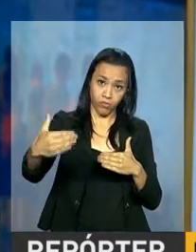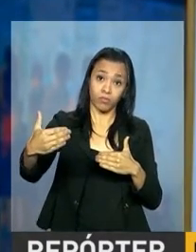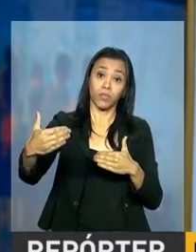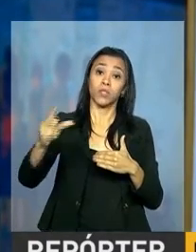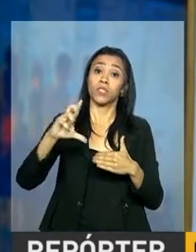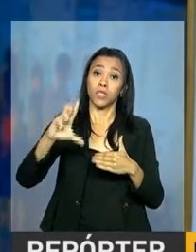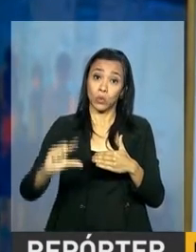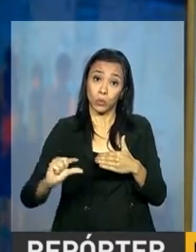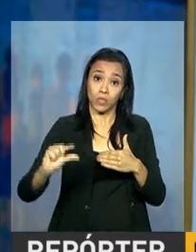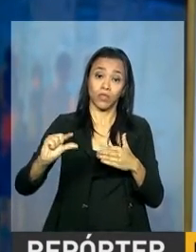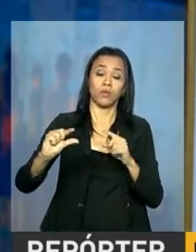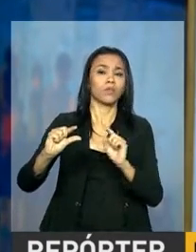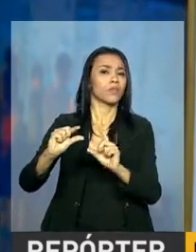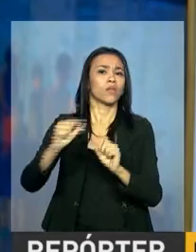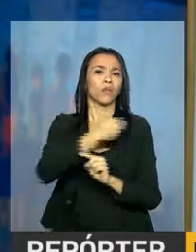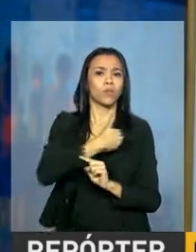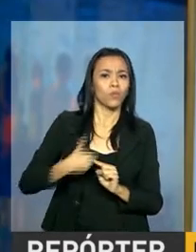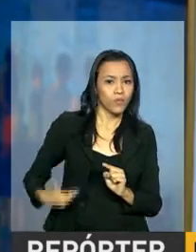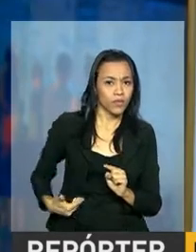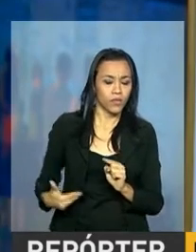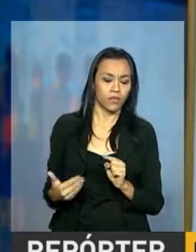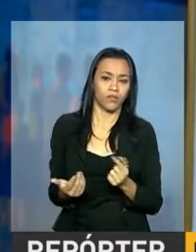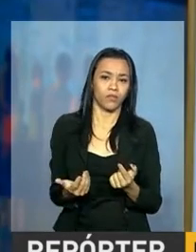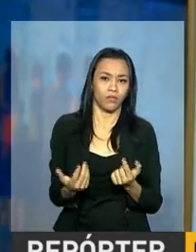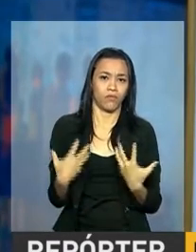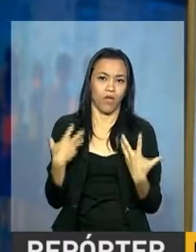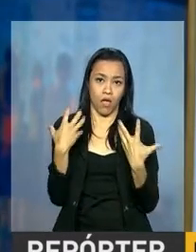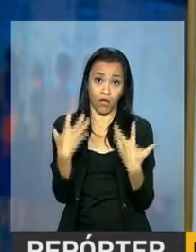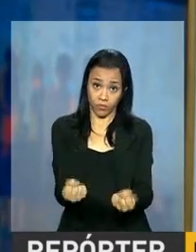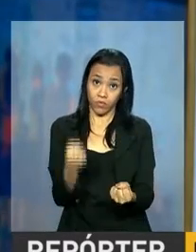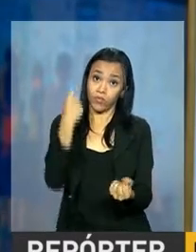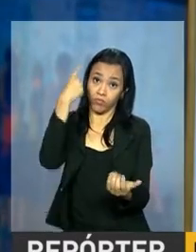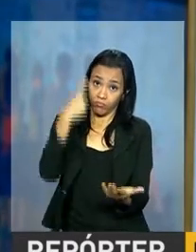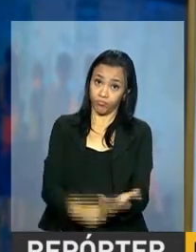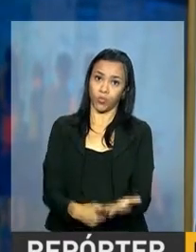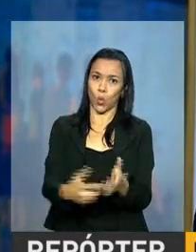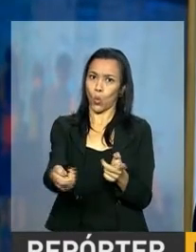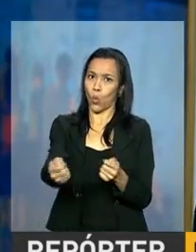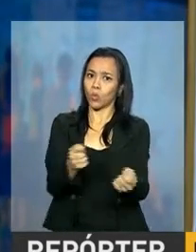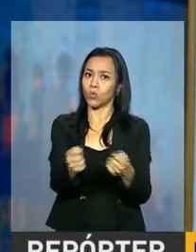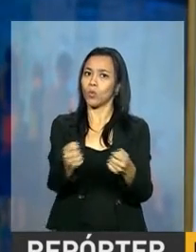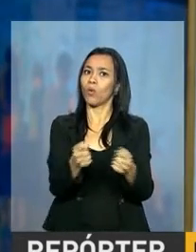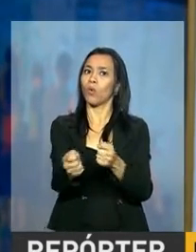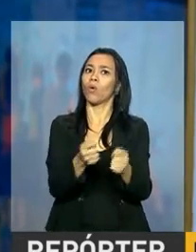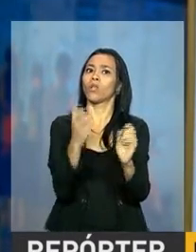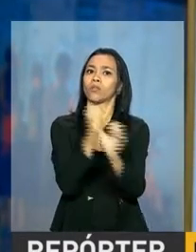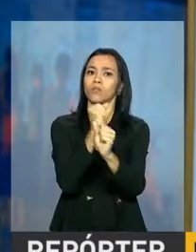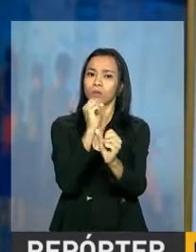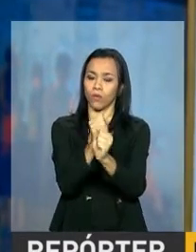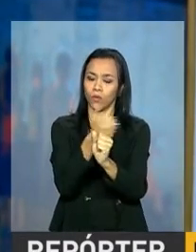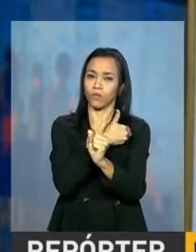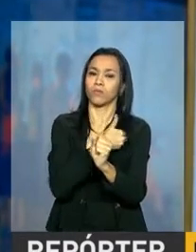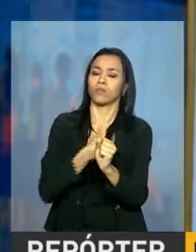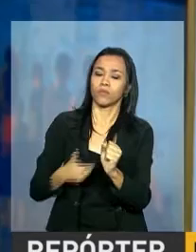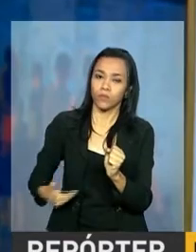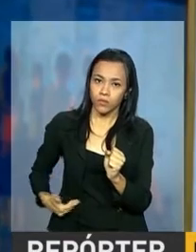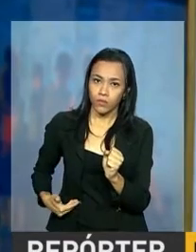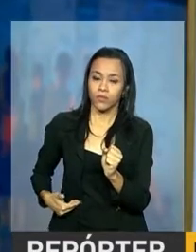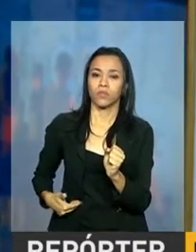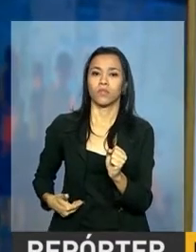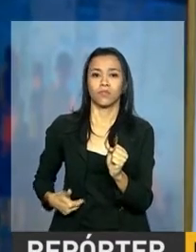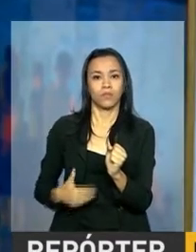que o governo assumiu de fato o controle das suas contas assumiu o controle